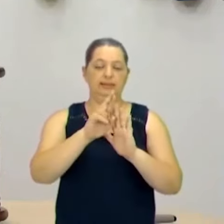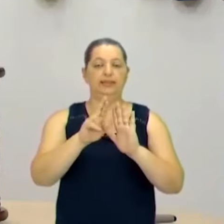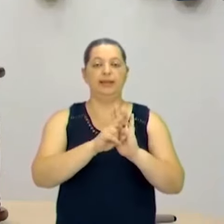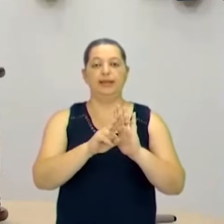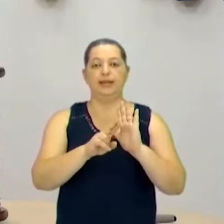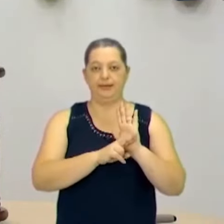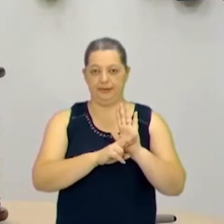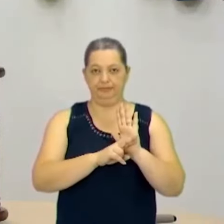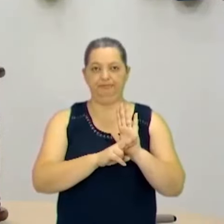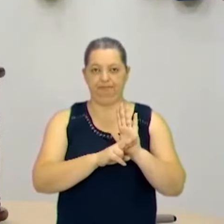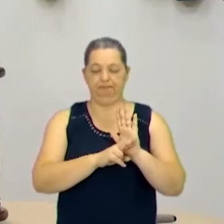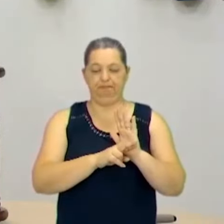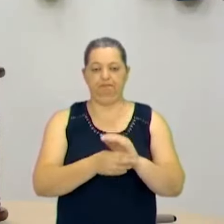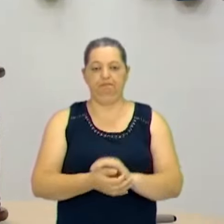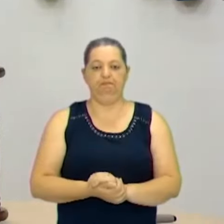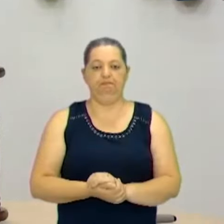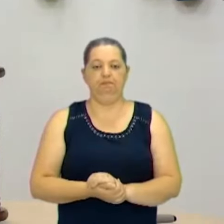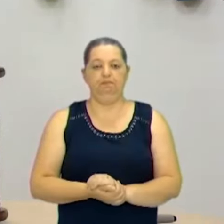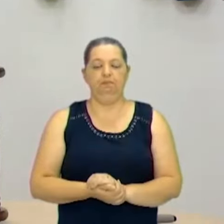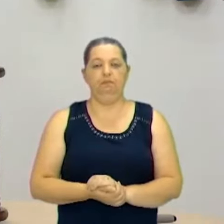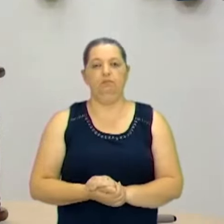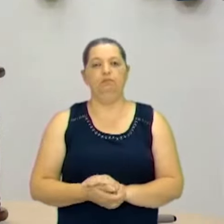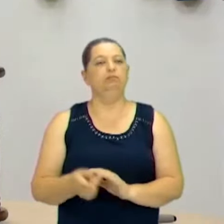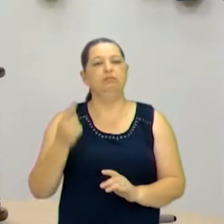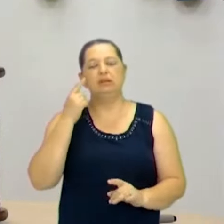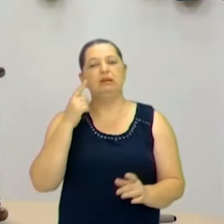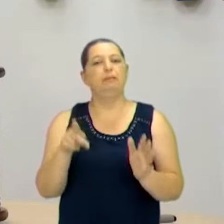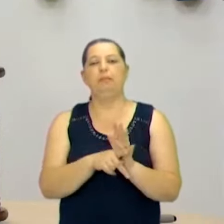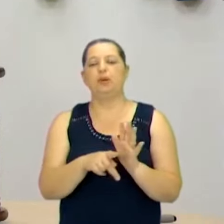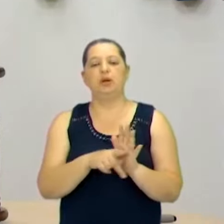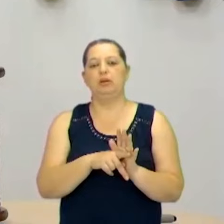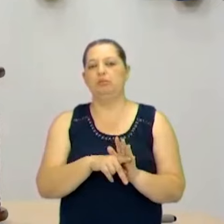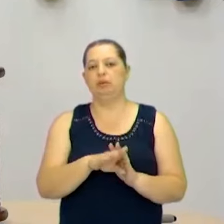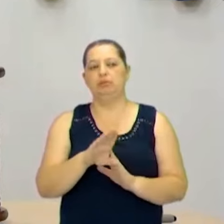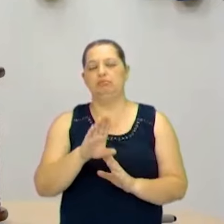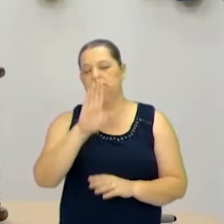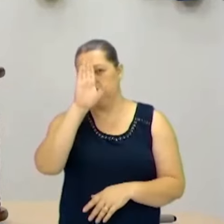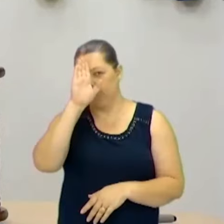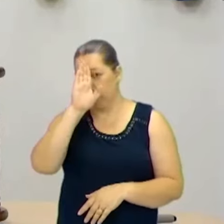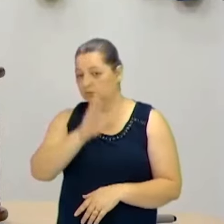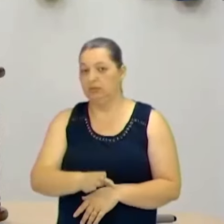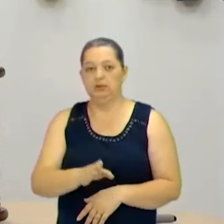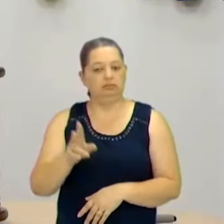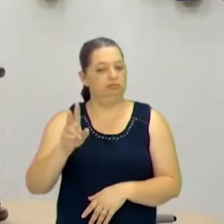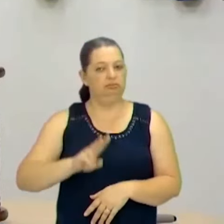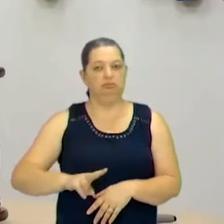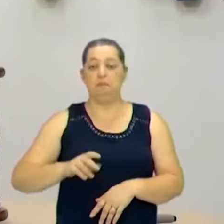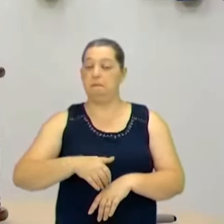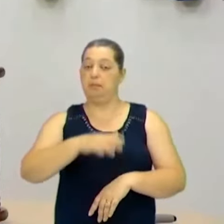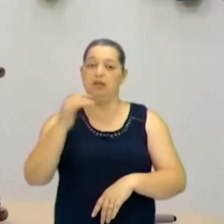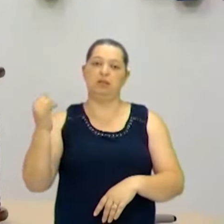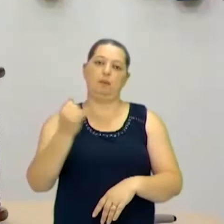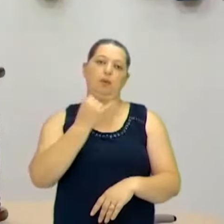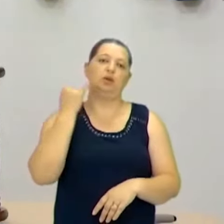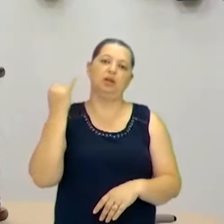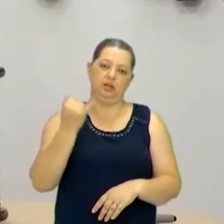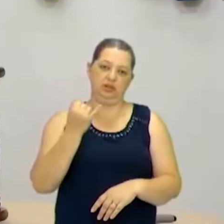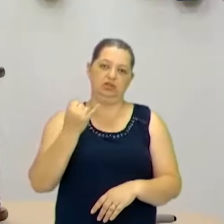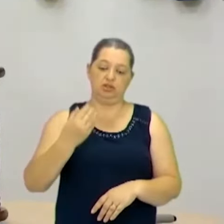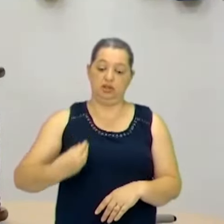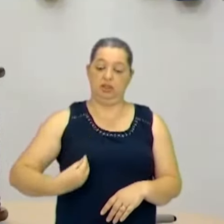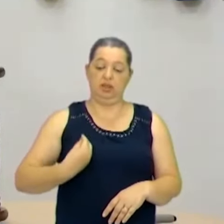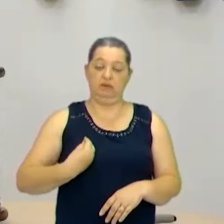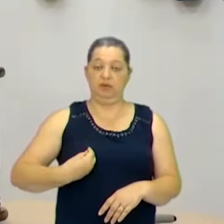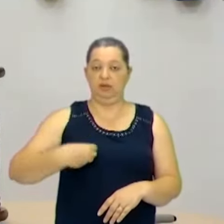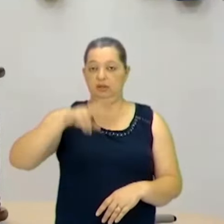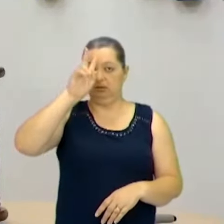regras. Então, assim, o fundamentalismo, ele coloca esses valores como se fossem mais importantes do que a vida da